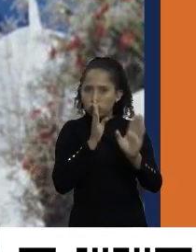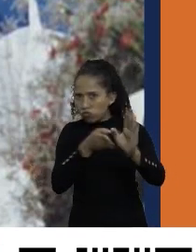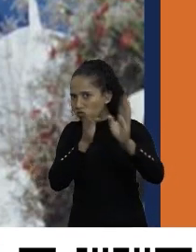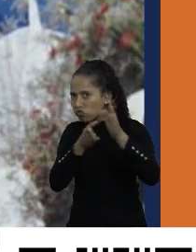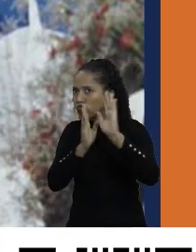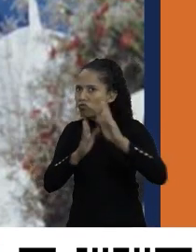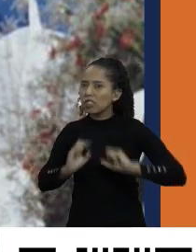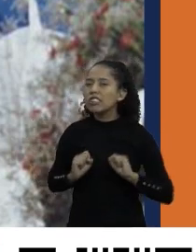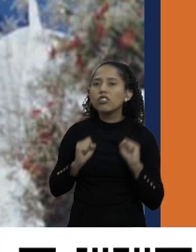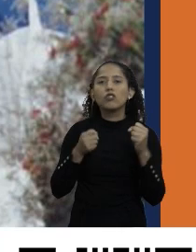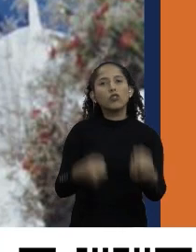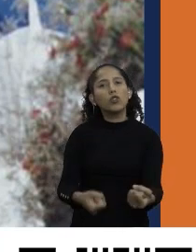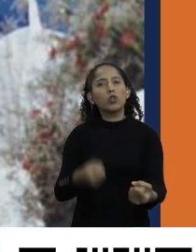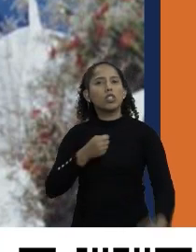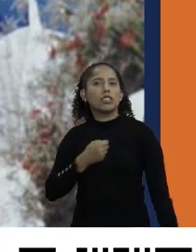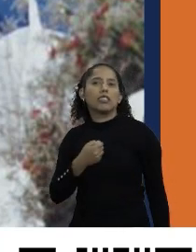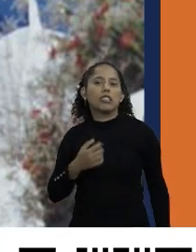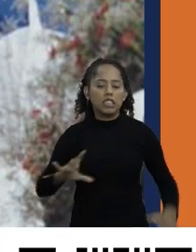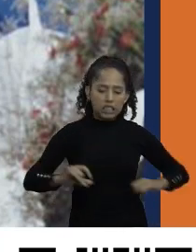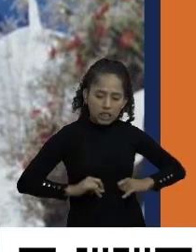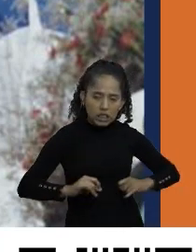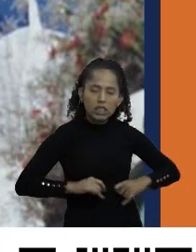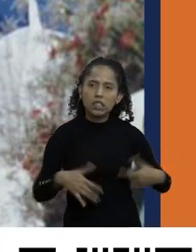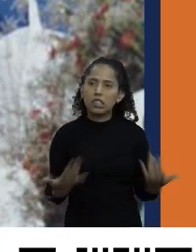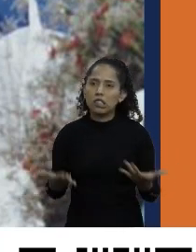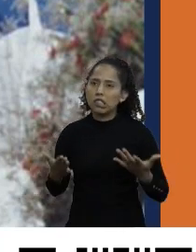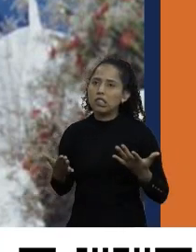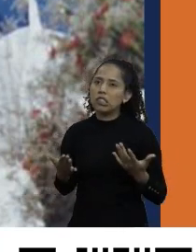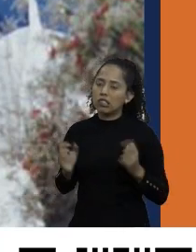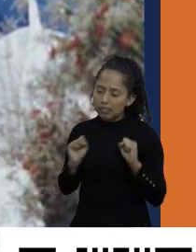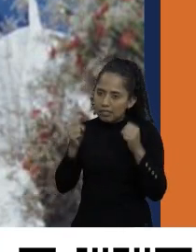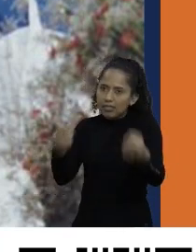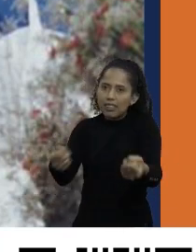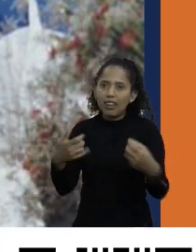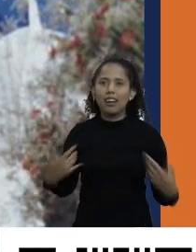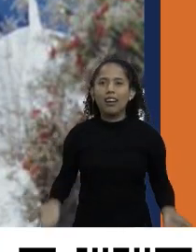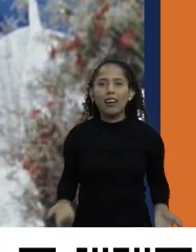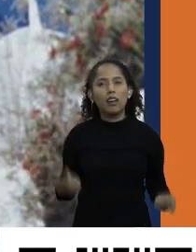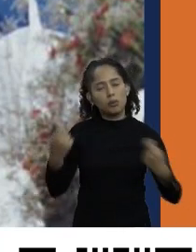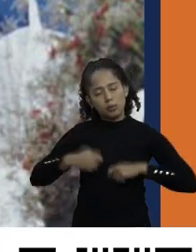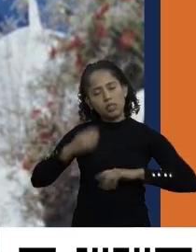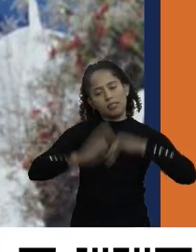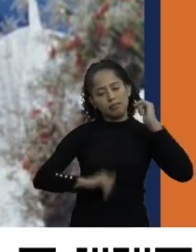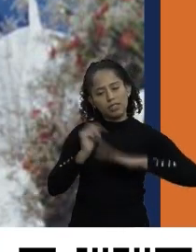o esforço, a dor, a dedicação que a gente precisa para ficar bom em